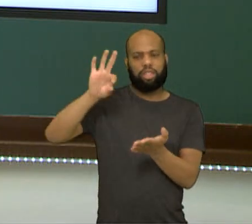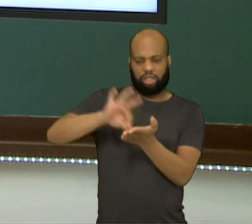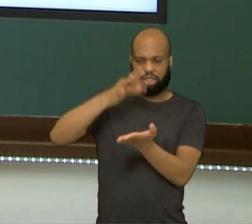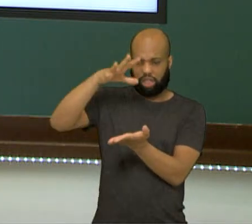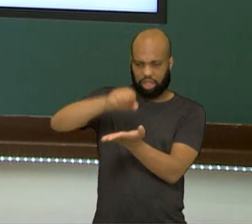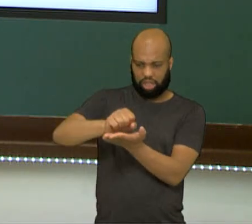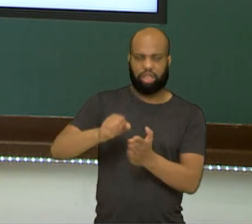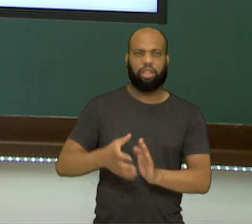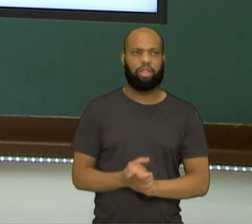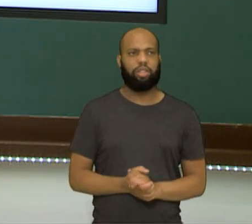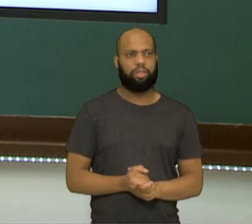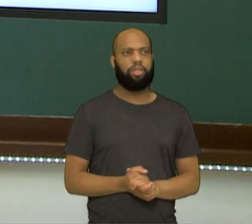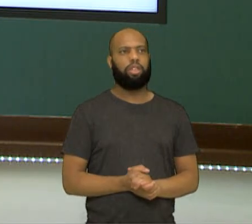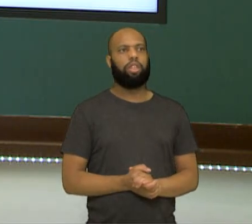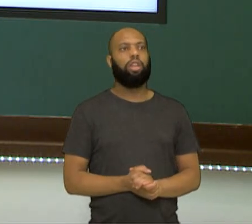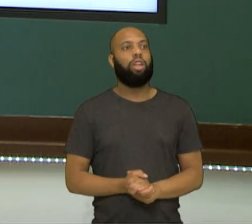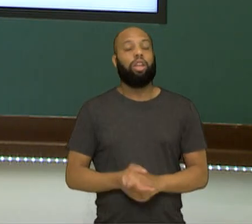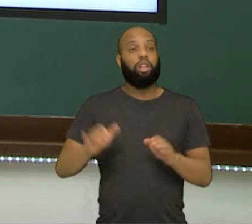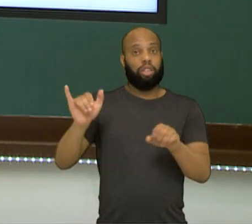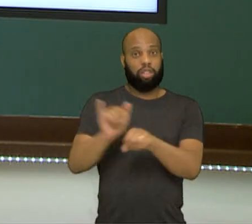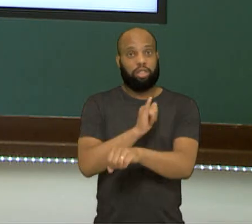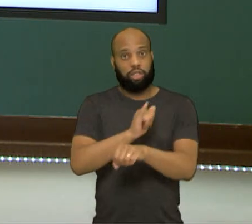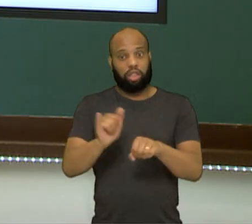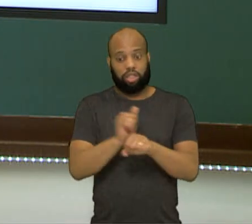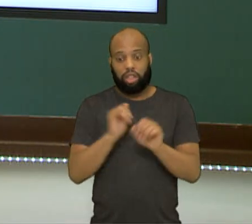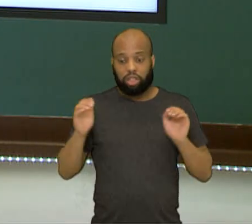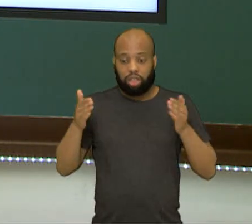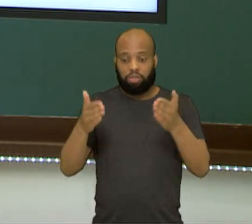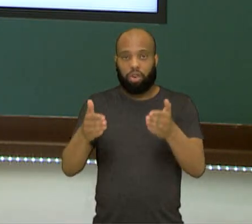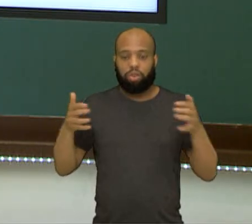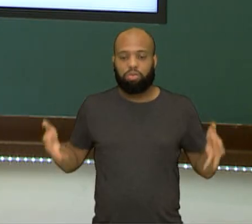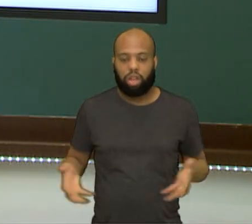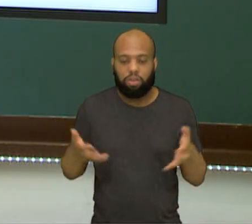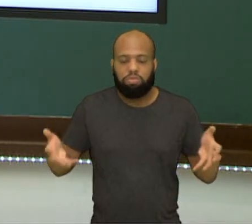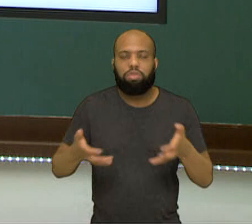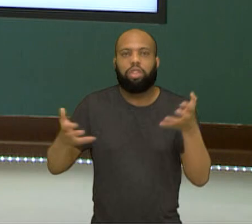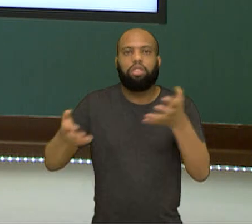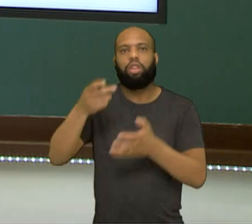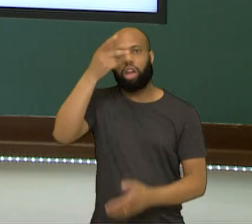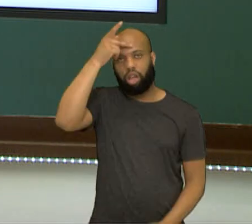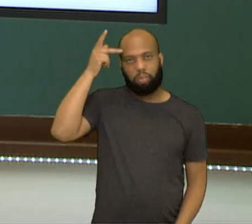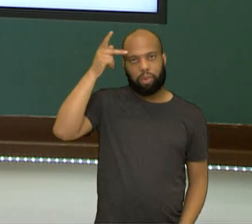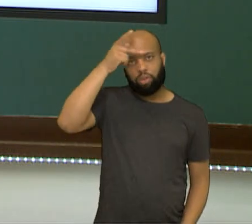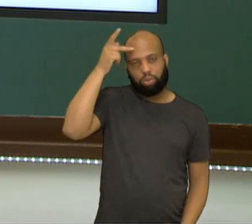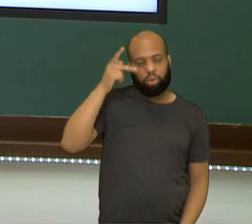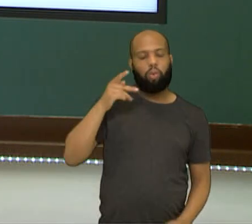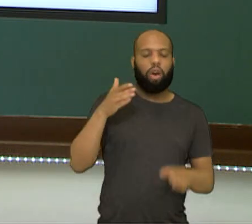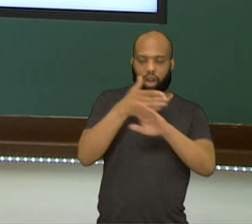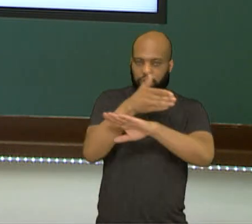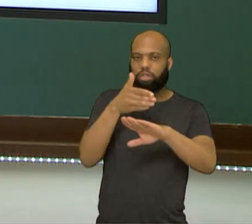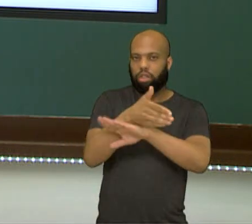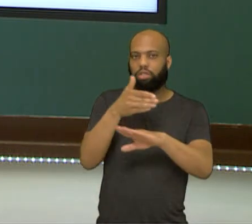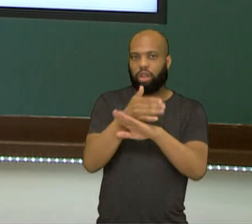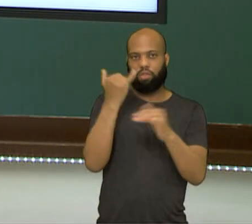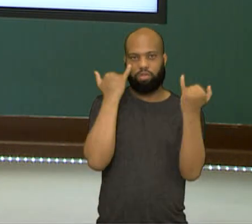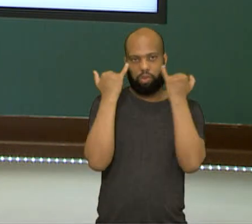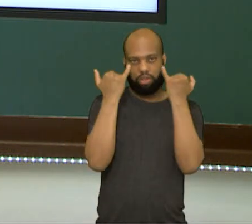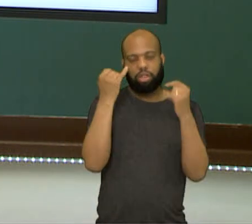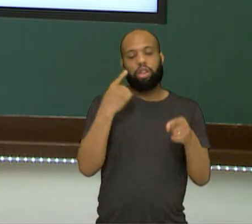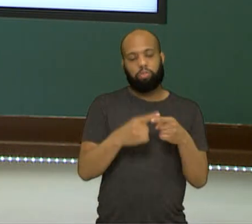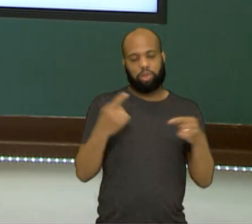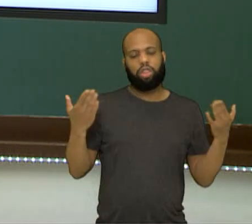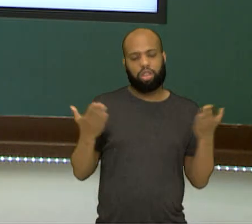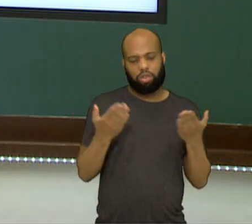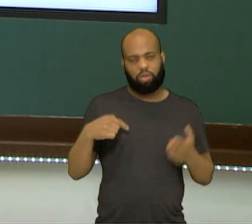cadastrar. E é uma estratégia voltada ao consumo de informações, porque hoje, como eu disse, nós consumimos cada vez